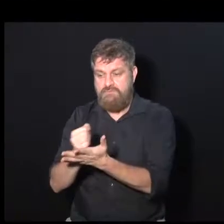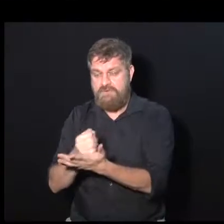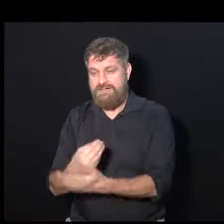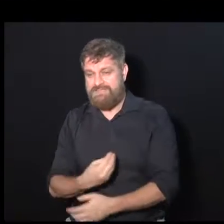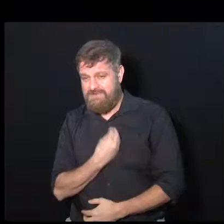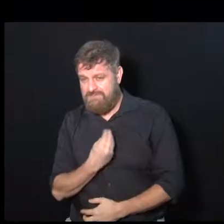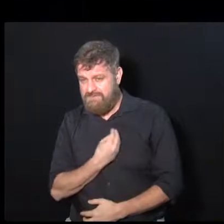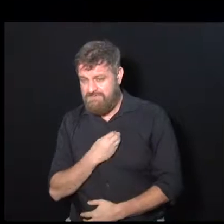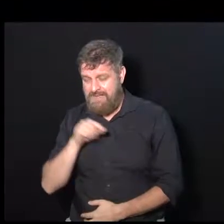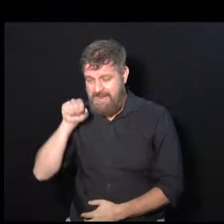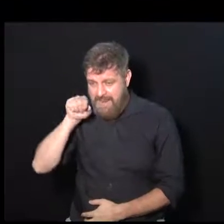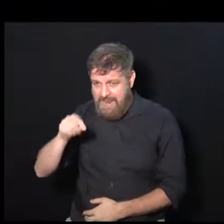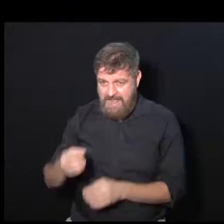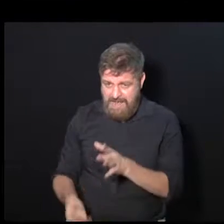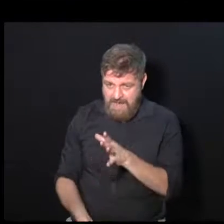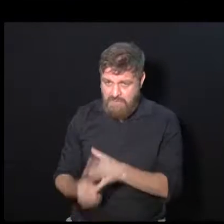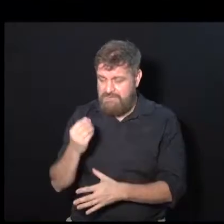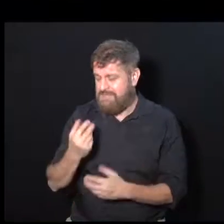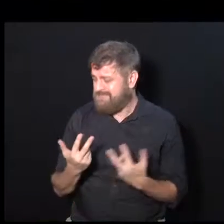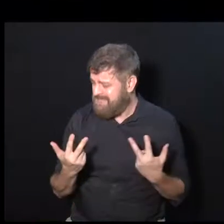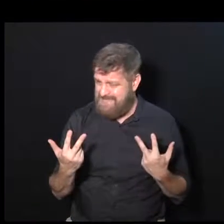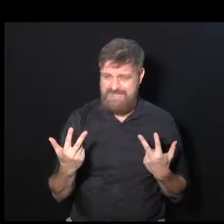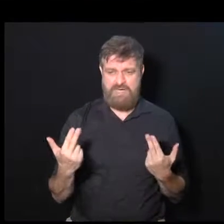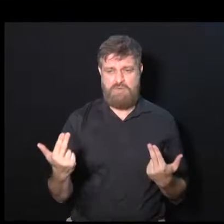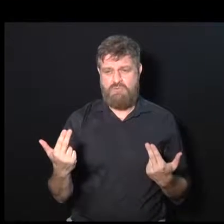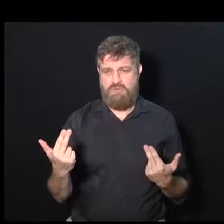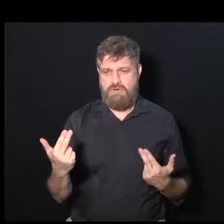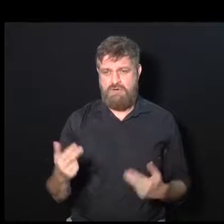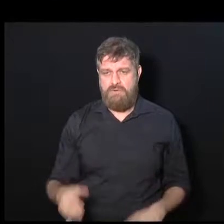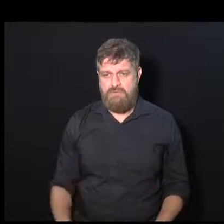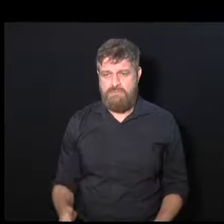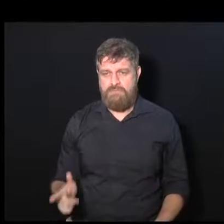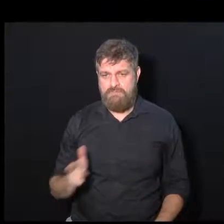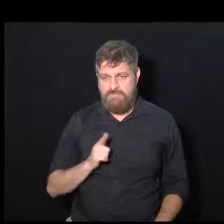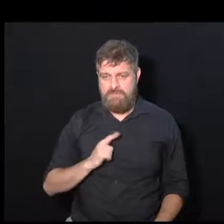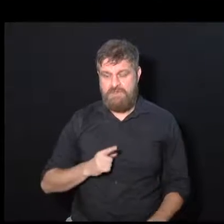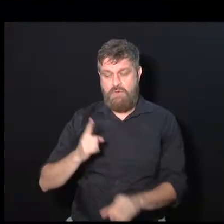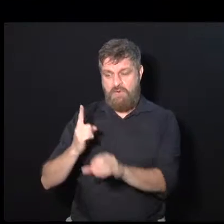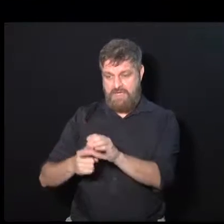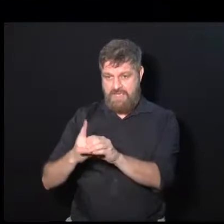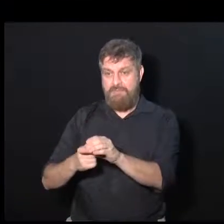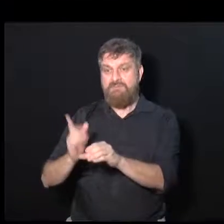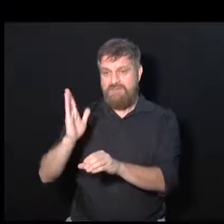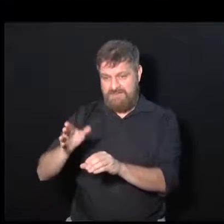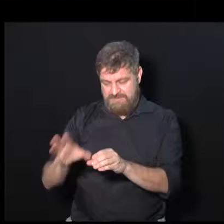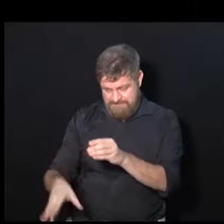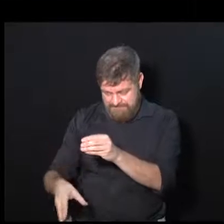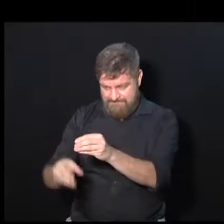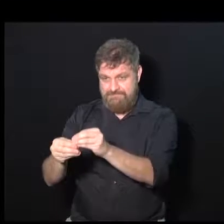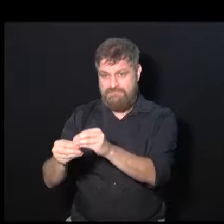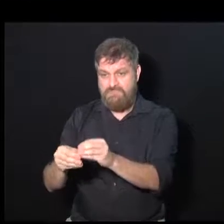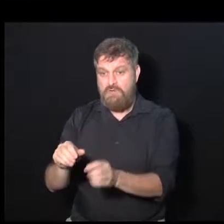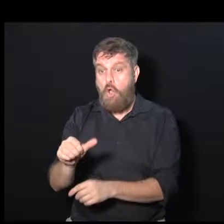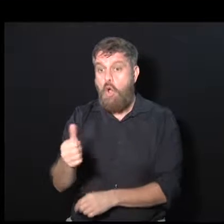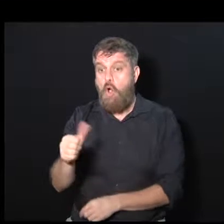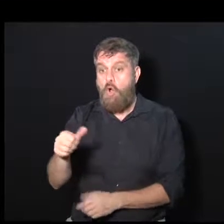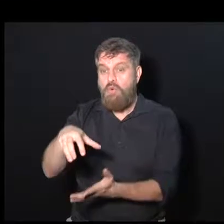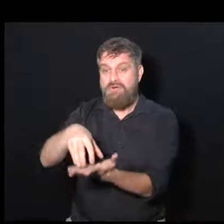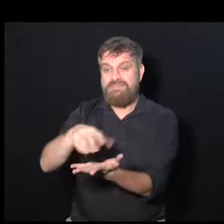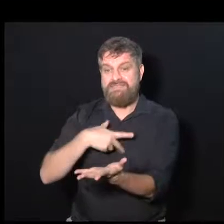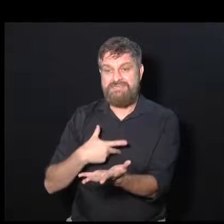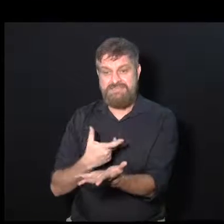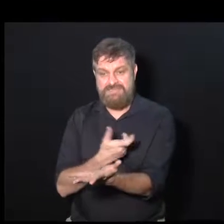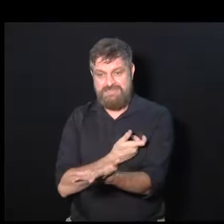vai ser realizado o mesmo processo, e que o qual o CS Capivari já está dentro. A gente já está com 11 unidades que